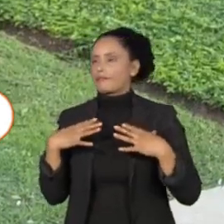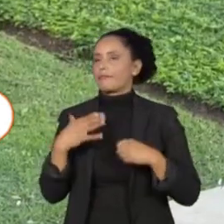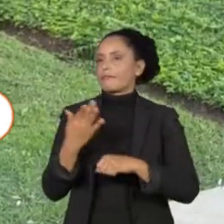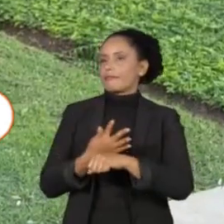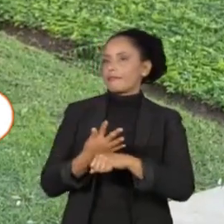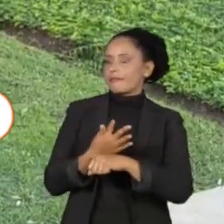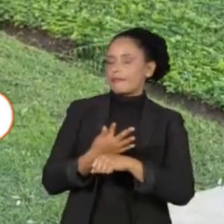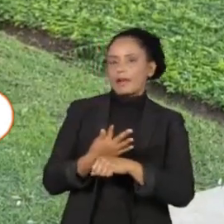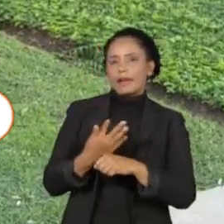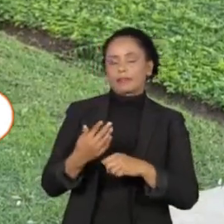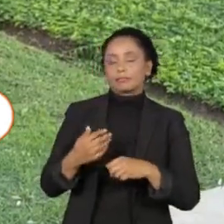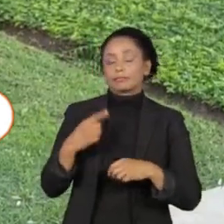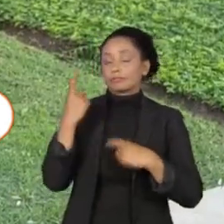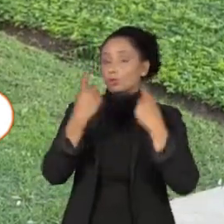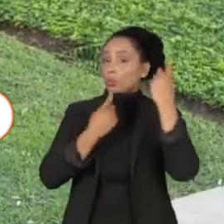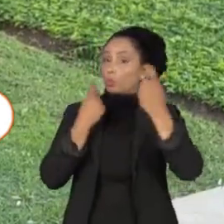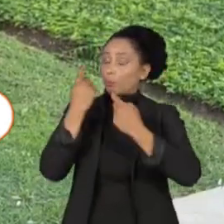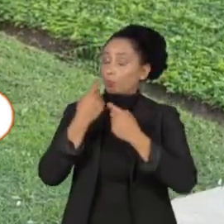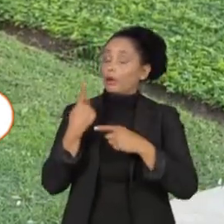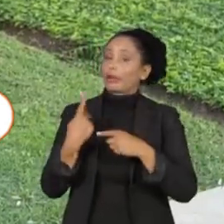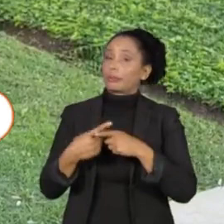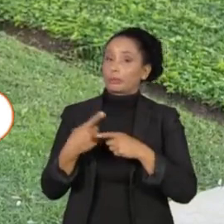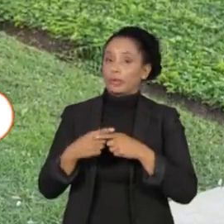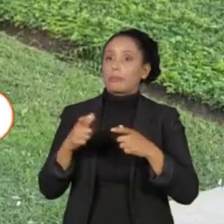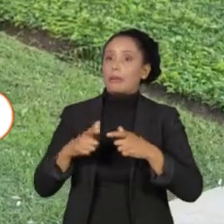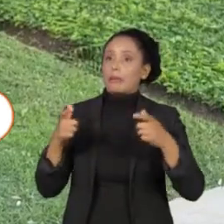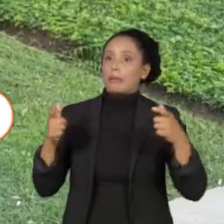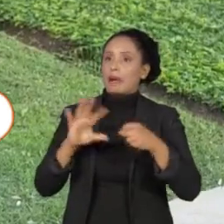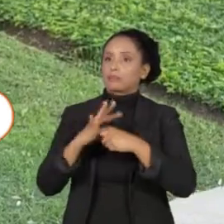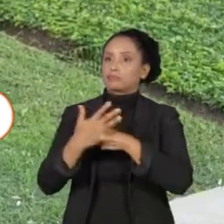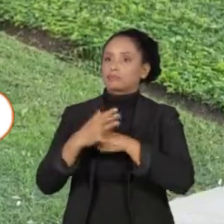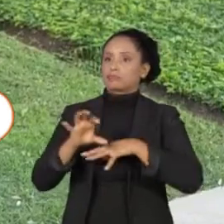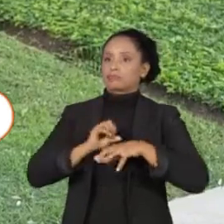especialistas porque os casos podem voltar a subir. Edu, é com você.